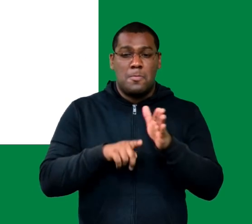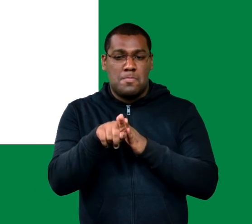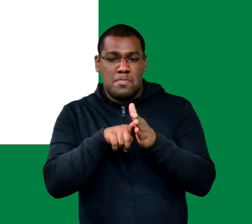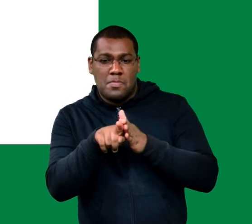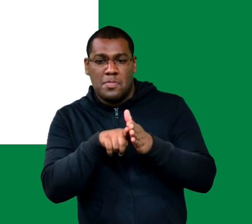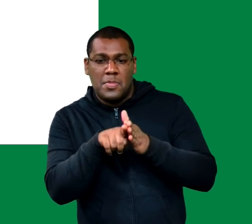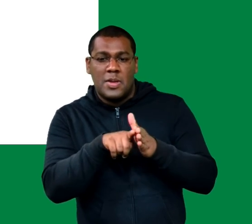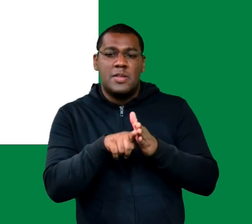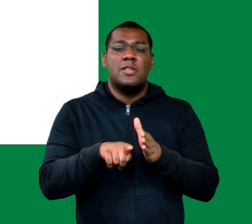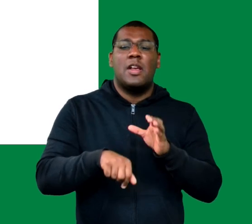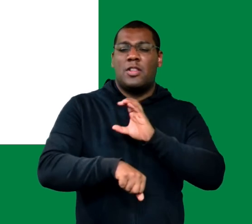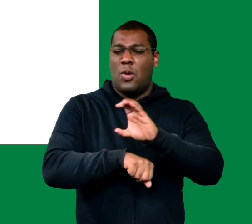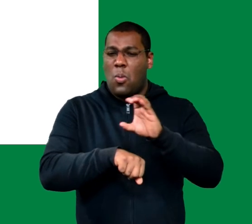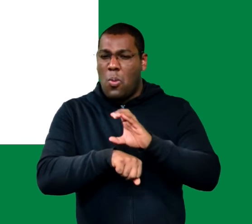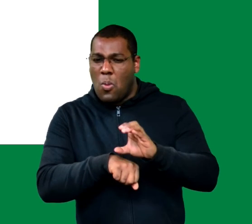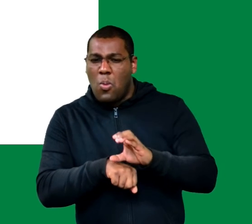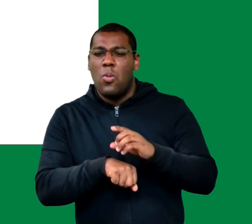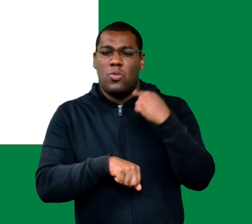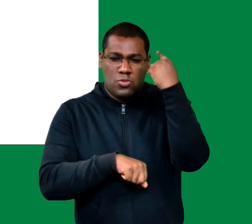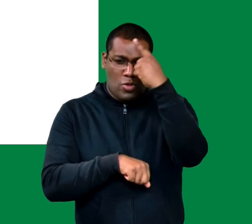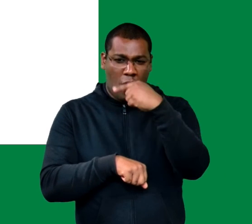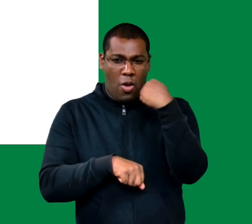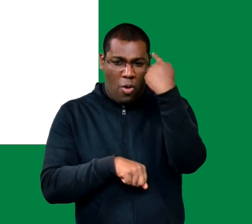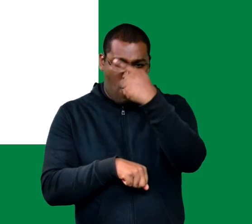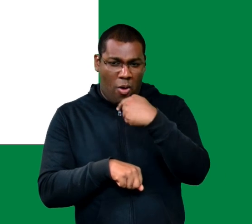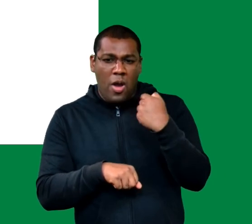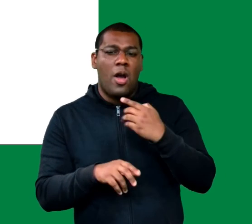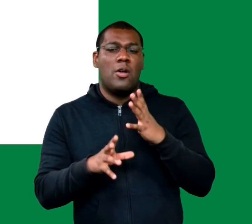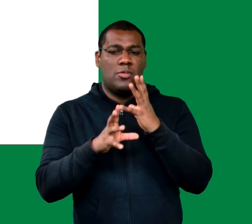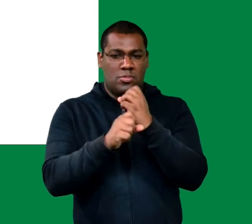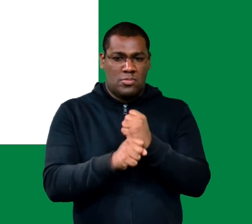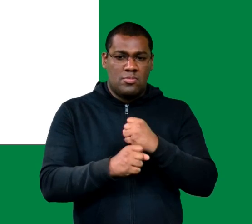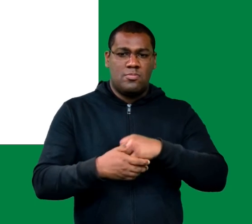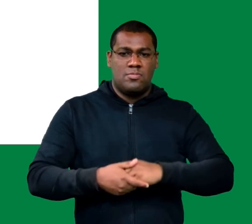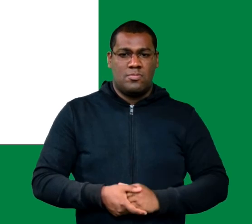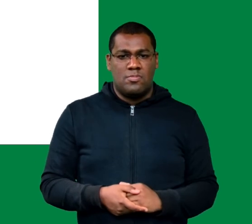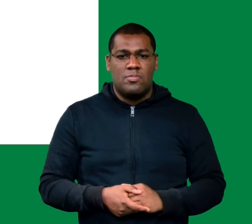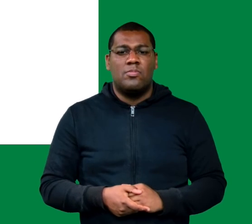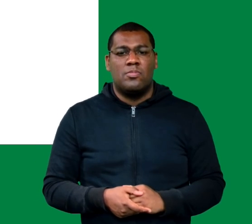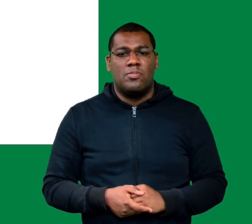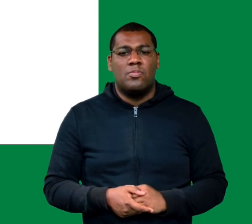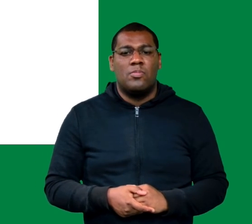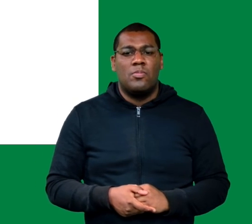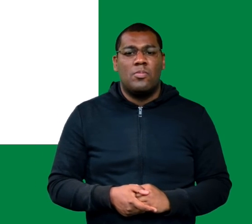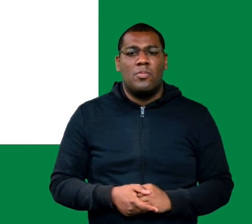do curso, carga horária, se aquele ciclo deve ser considerado ou não, enfim.